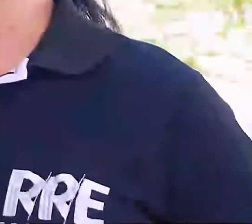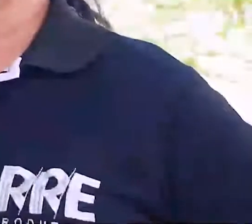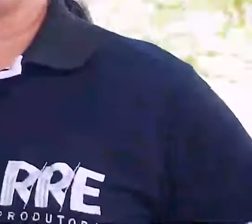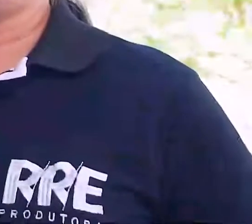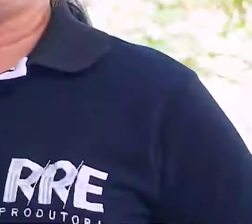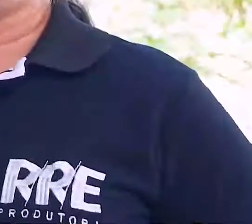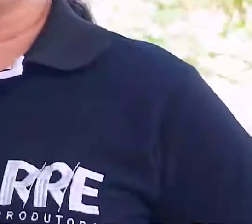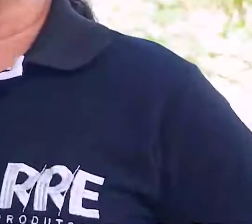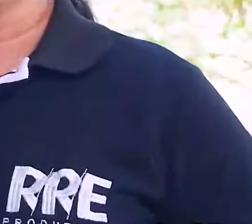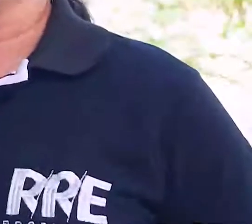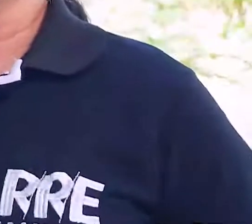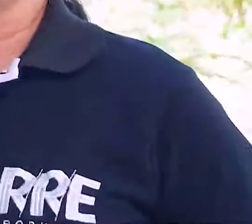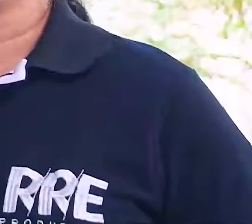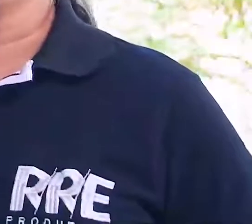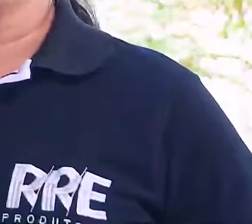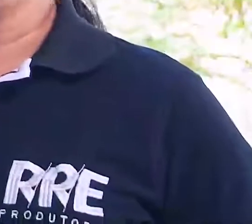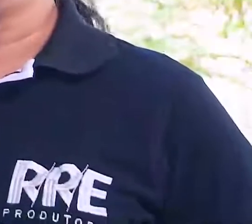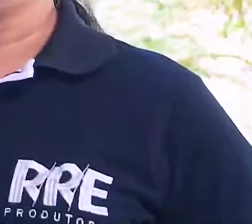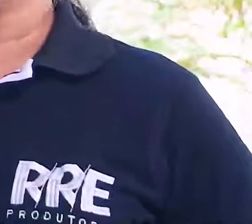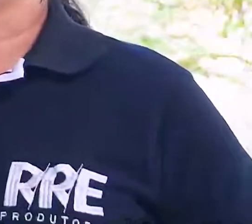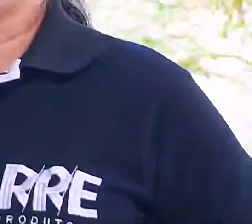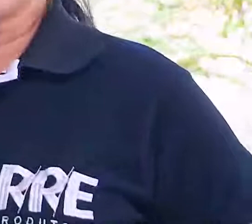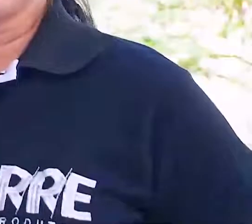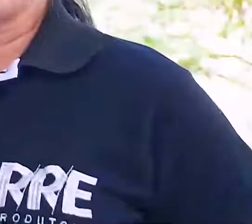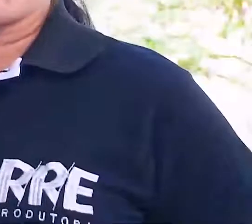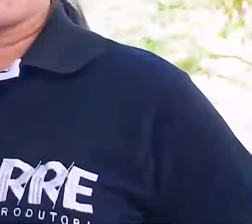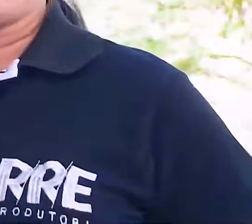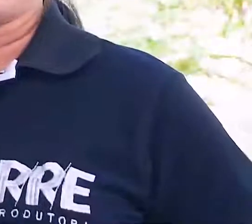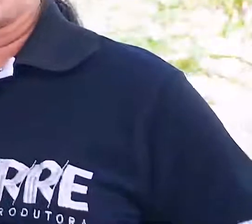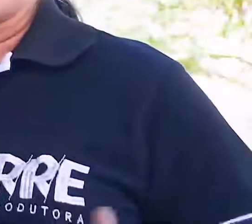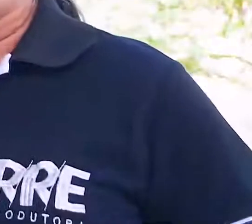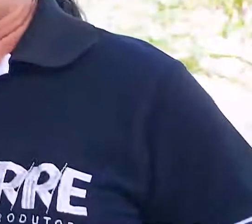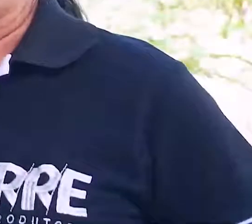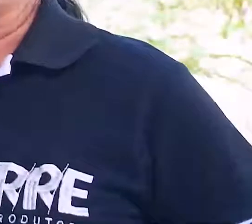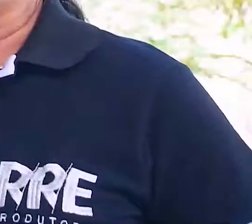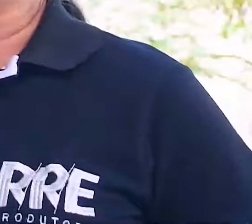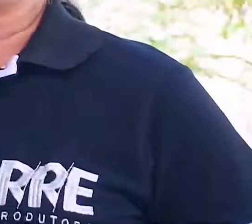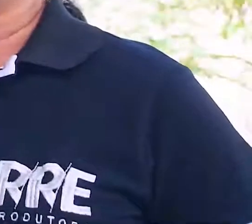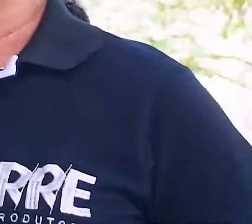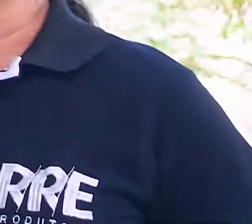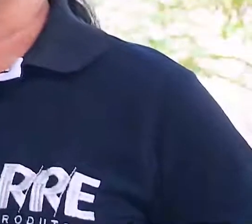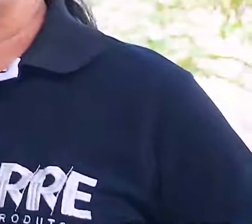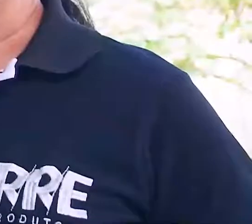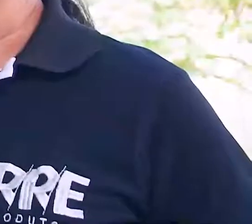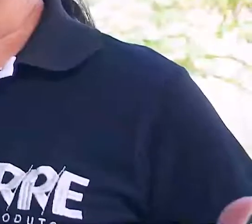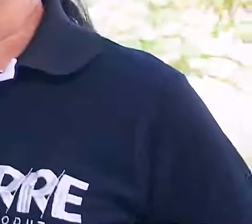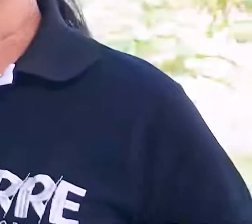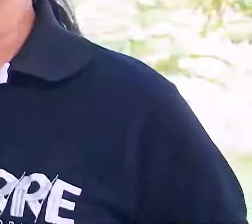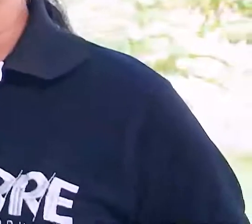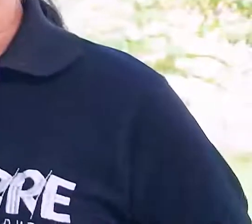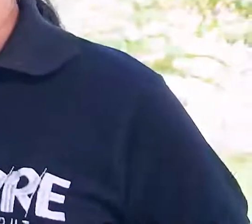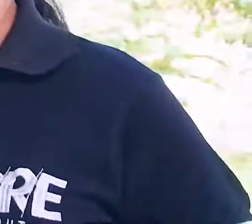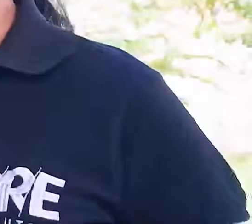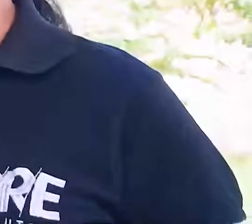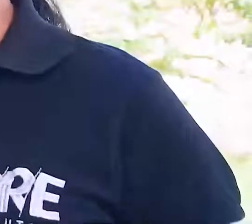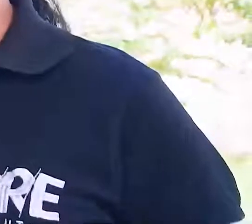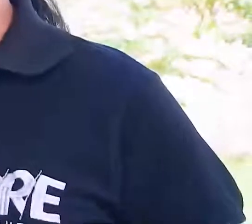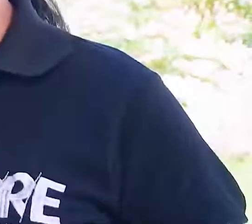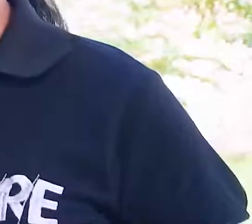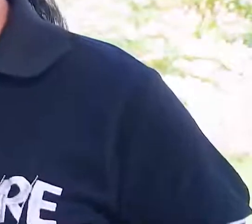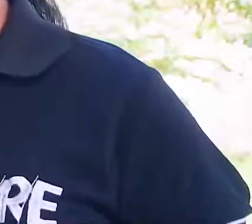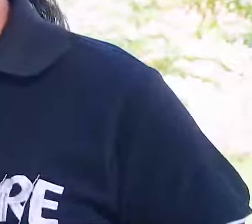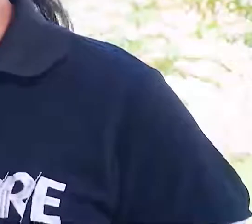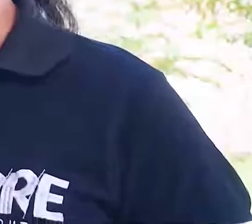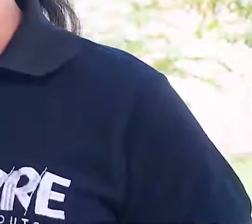Curso natural da vida, nascemos, crescemos, envelhecemos e morremos. Porém, para termos uma vida saudável e com longevidade, são